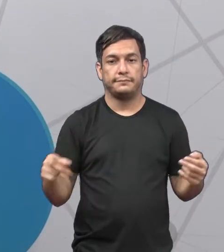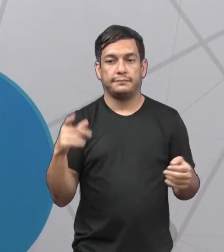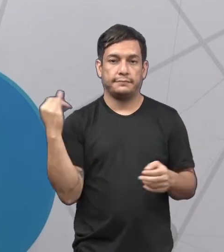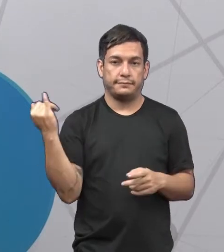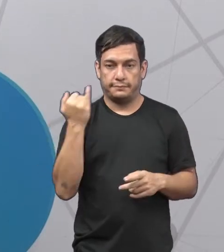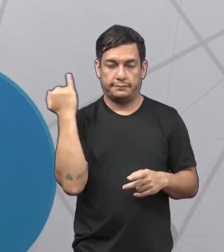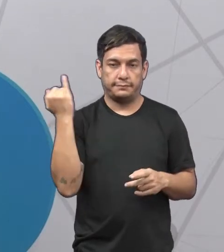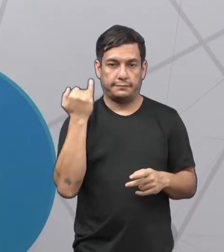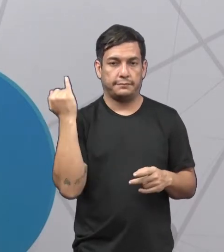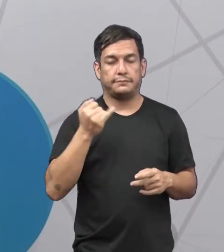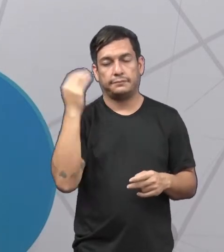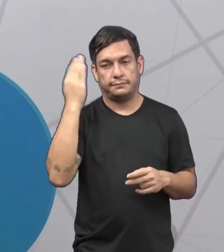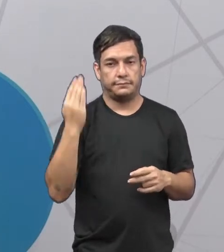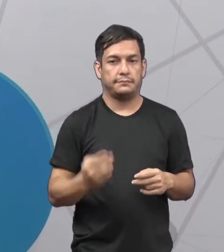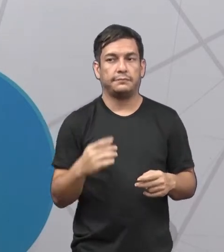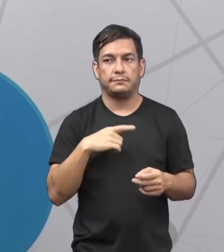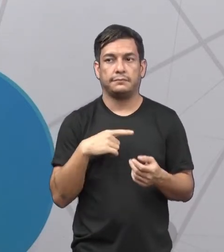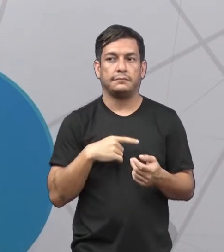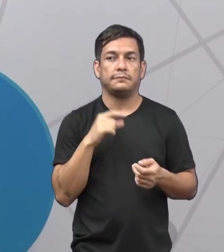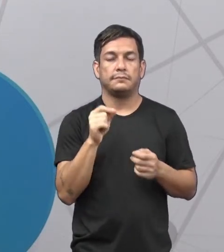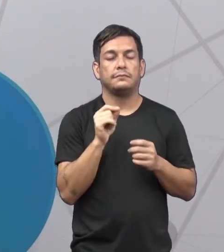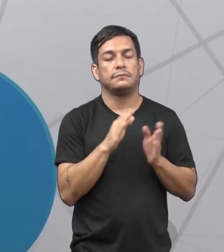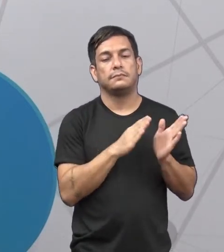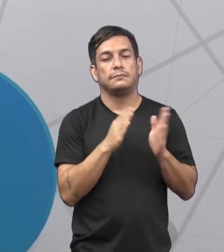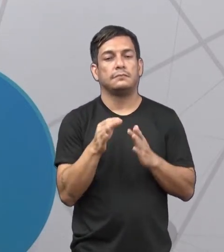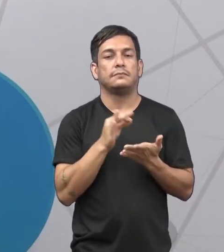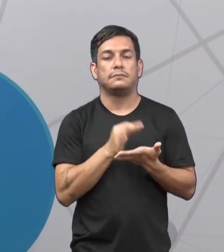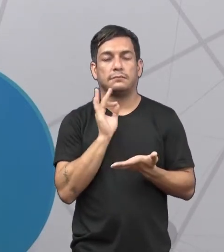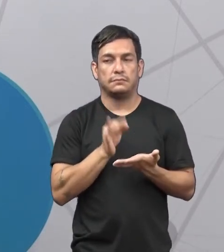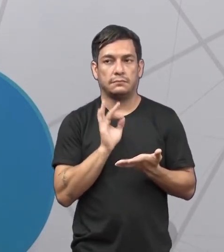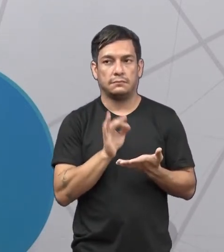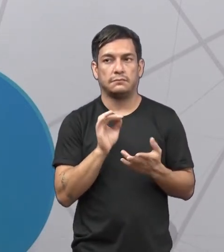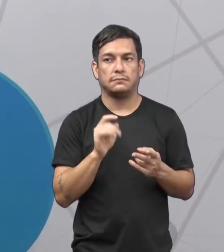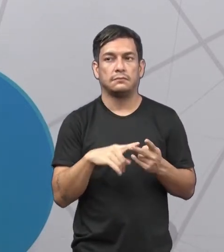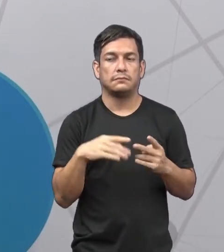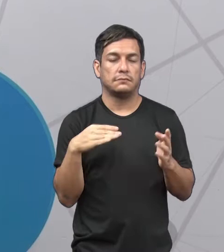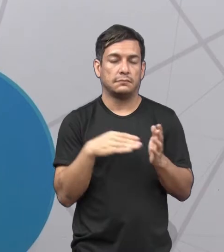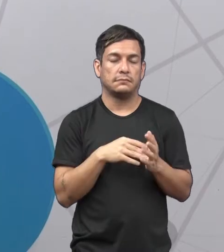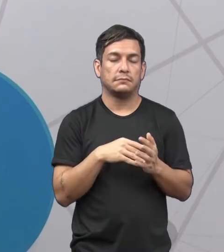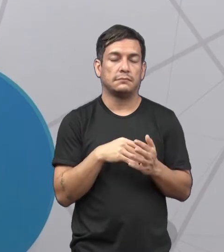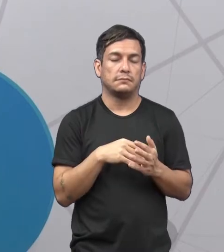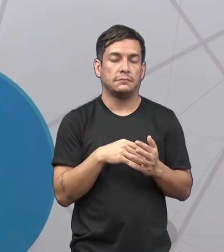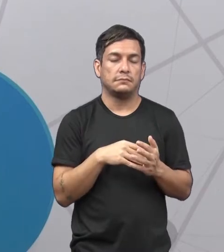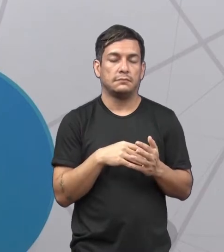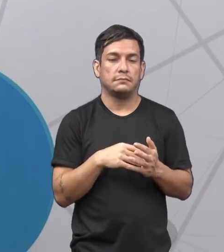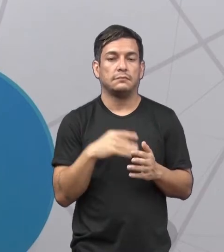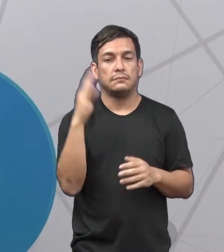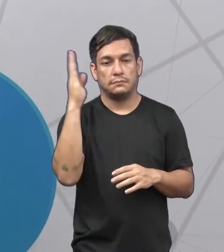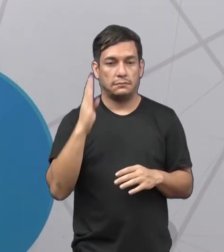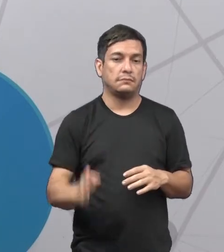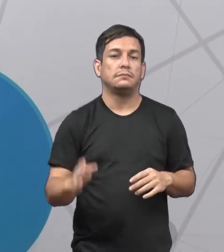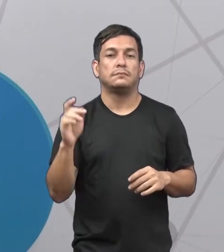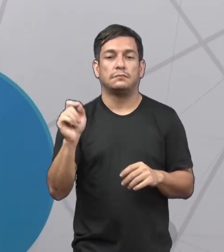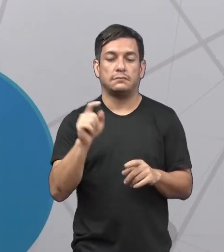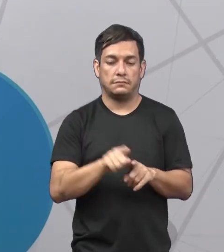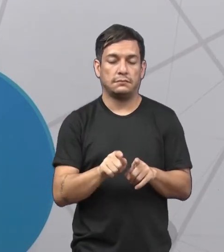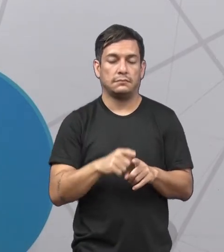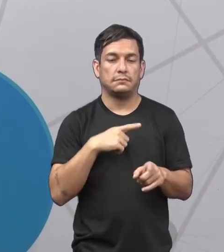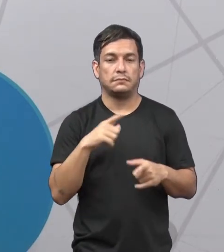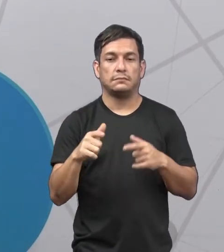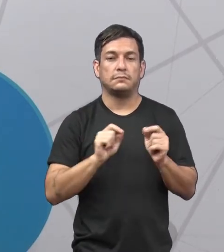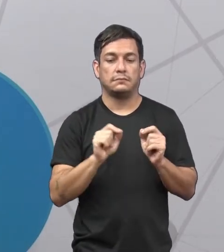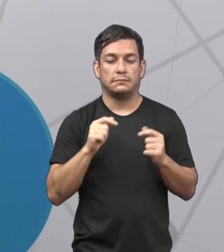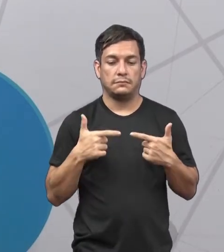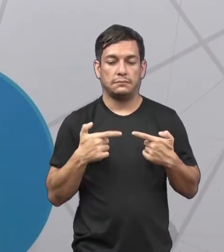extremamente importante para o Brasil. Então nós temos aí um ciclo do café, até que o Brasil se envolve na Guerra do